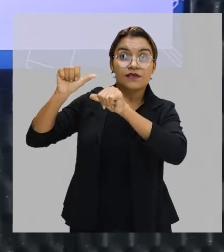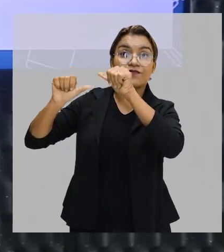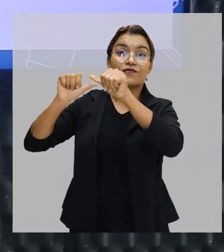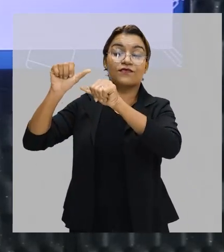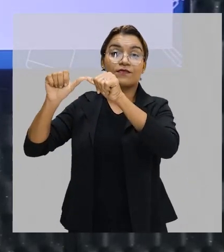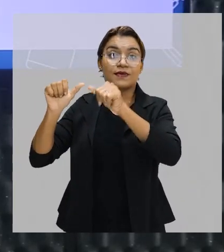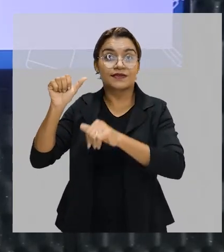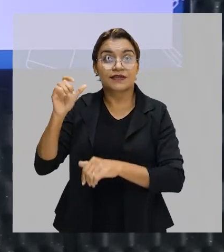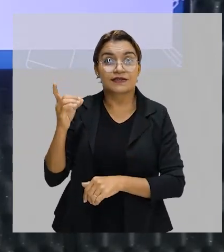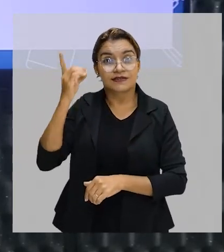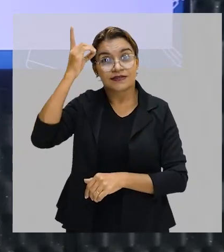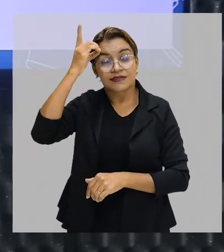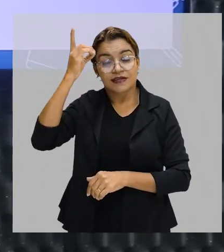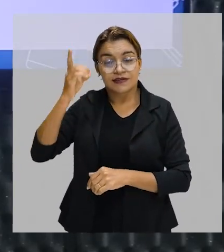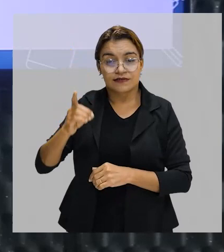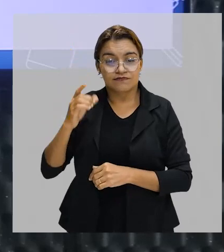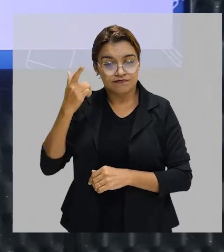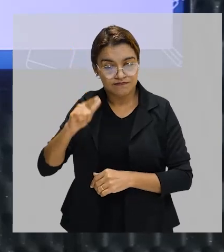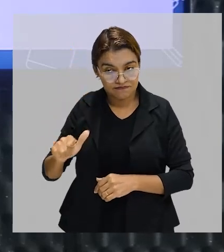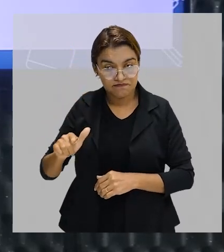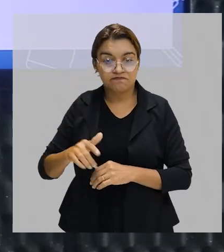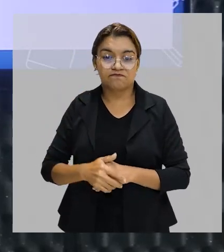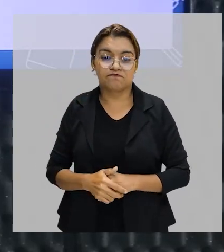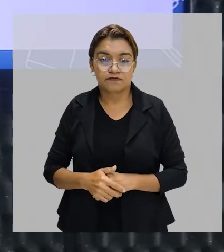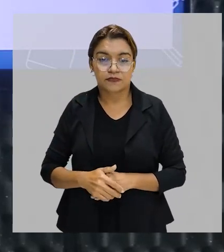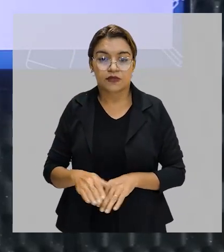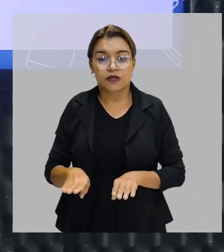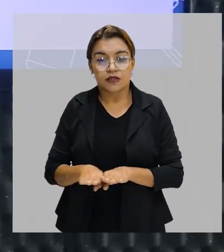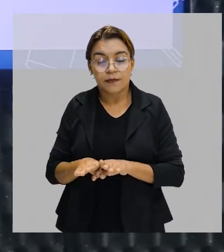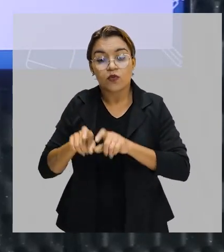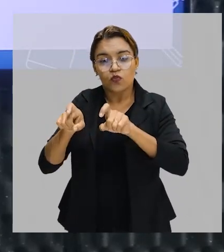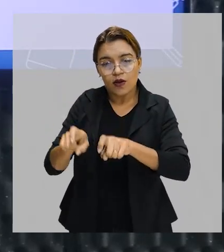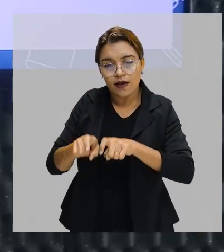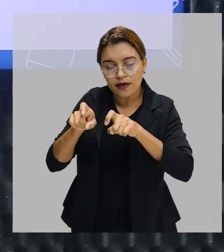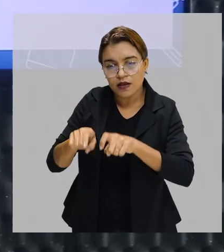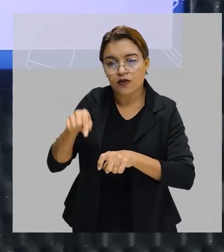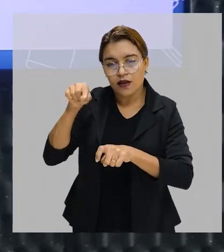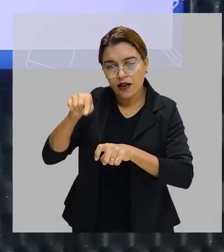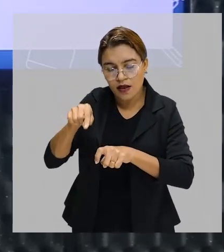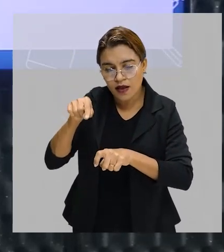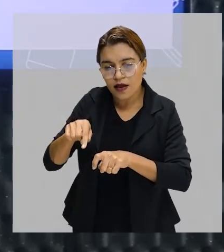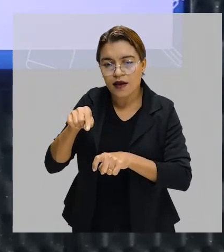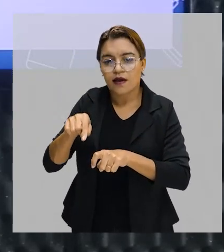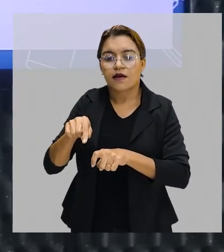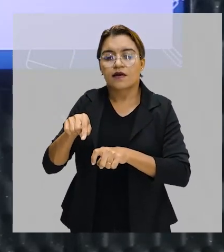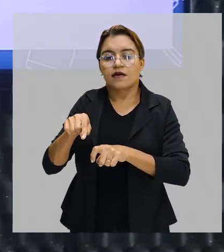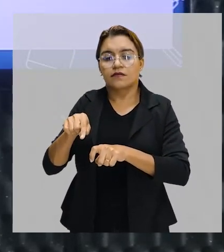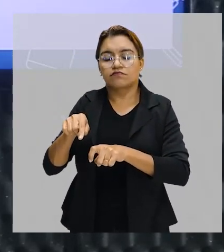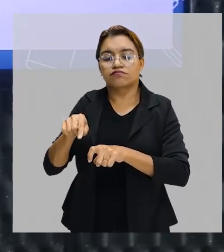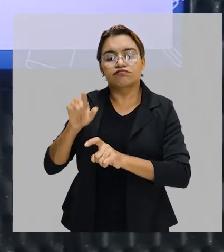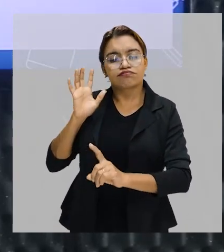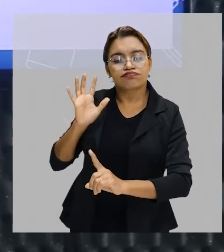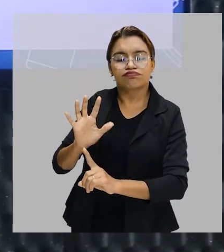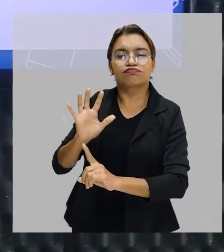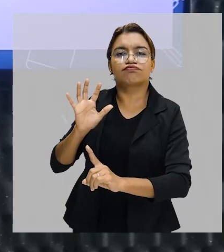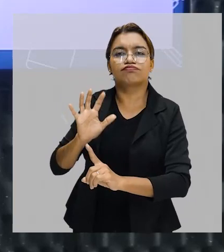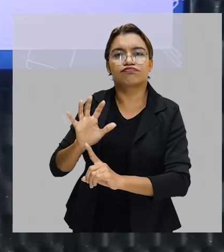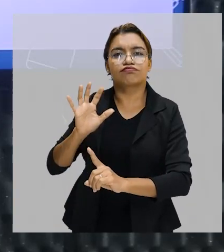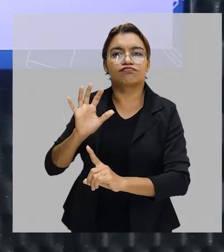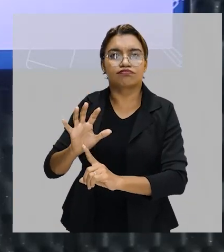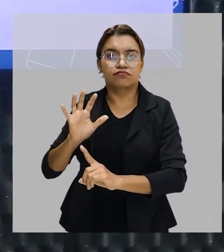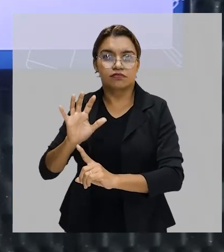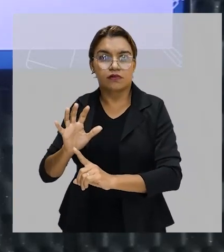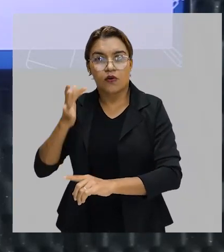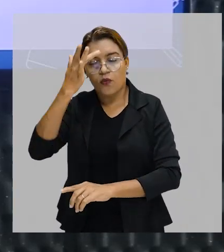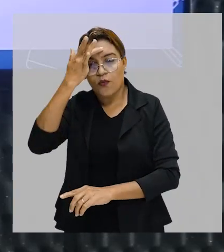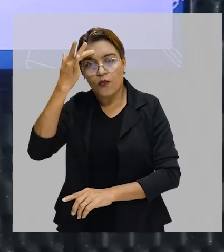ideias. O agrícola, porque trabalha também o homem do campo, trabalha a importância desse